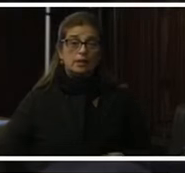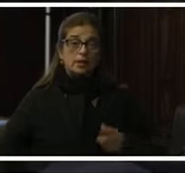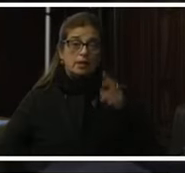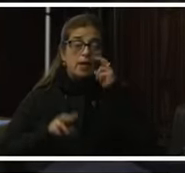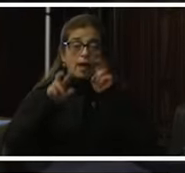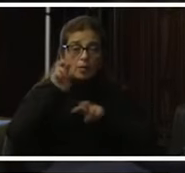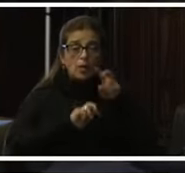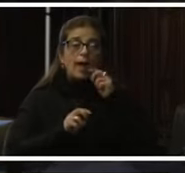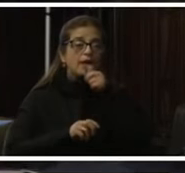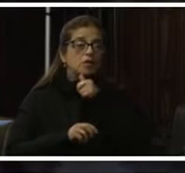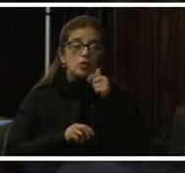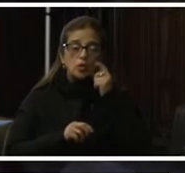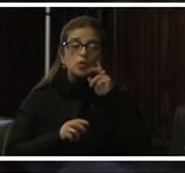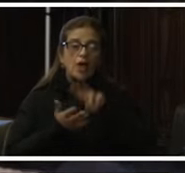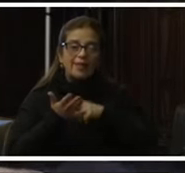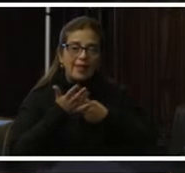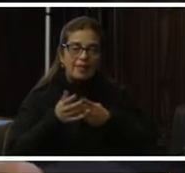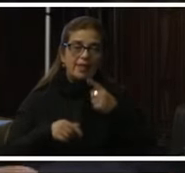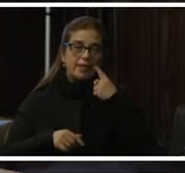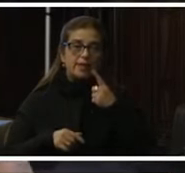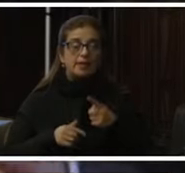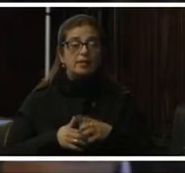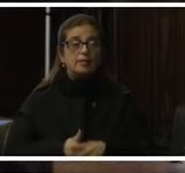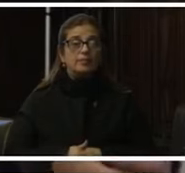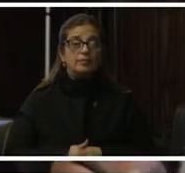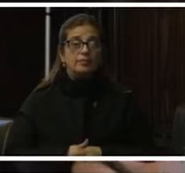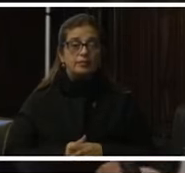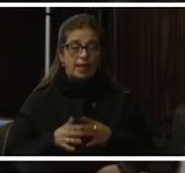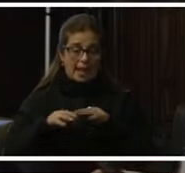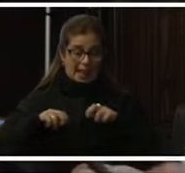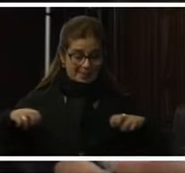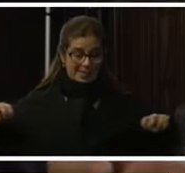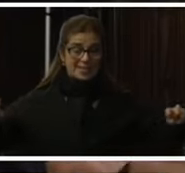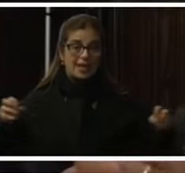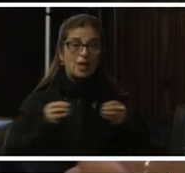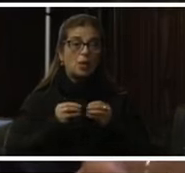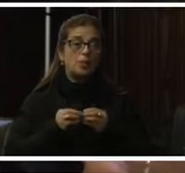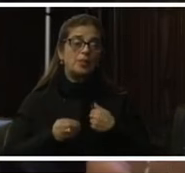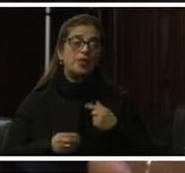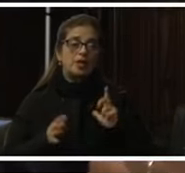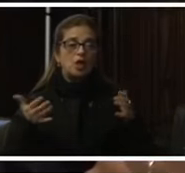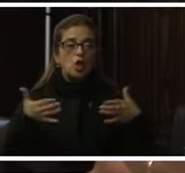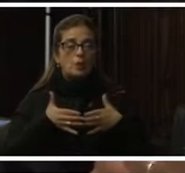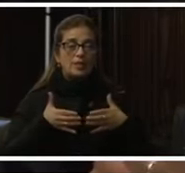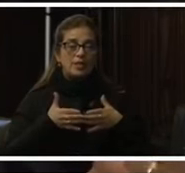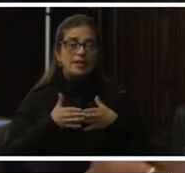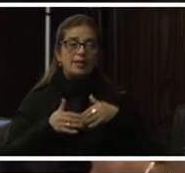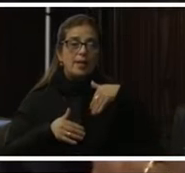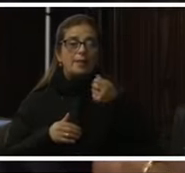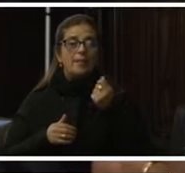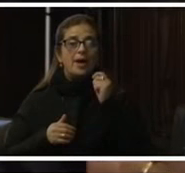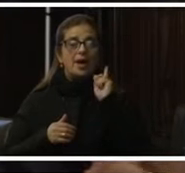istoé em companhia da mesa da comissão na marca dos 6